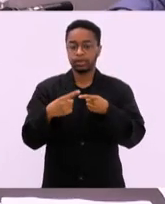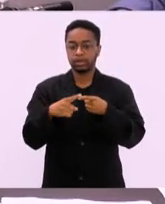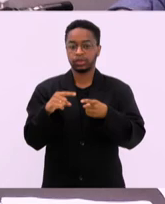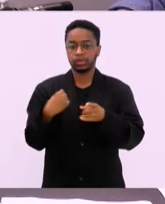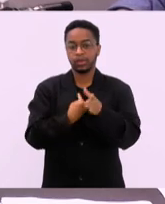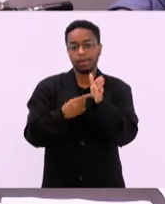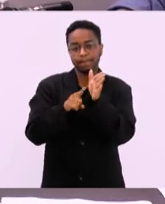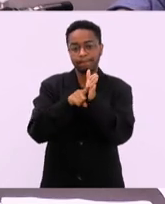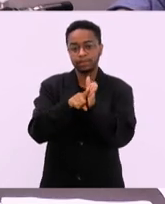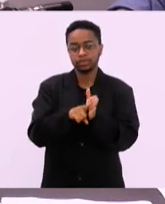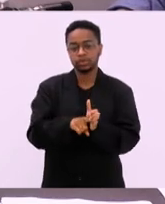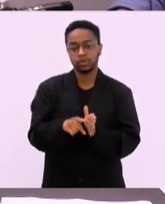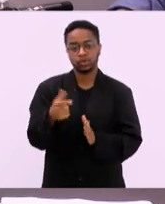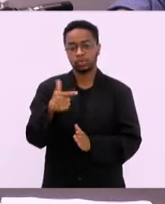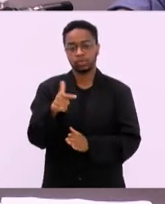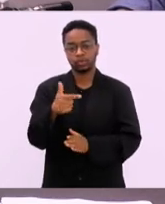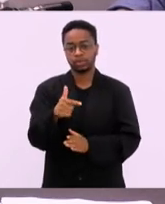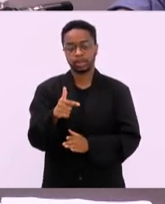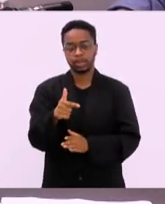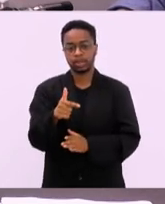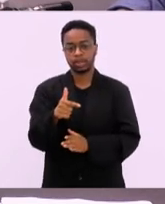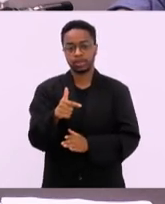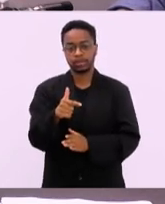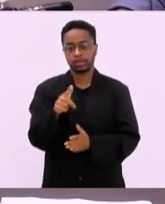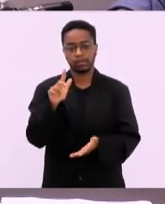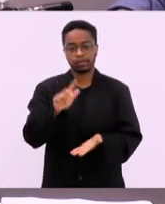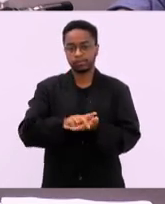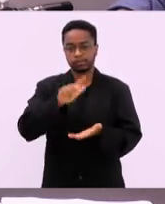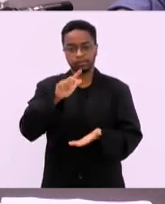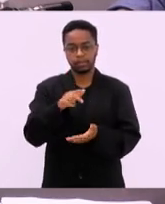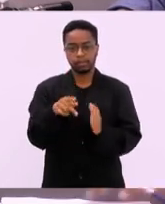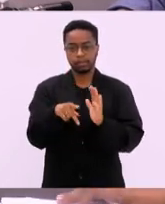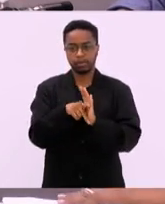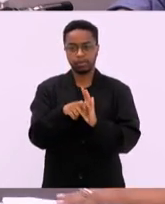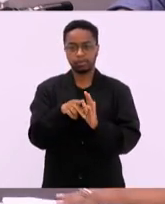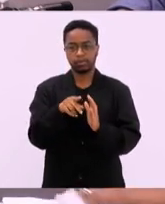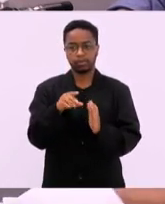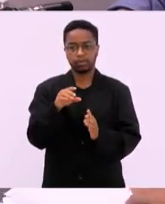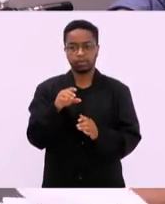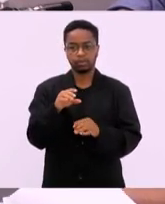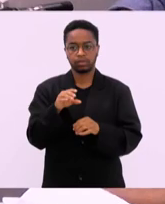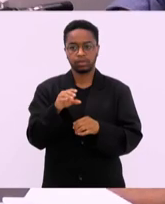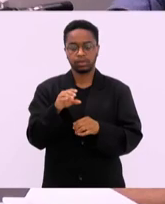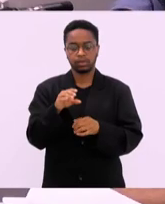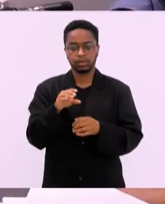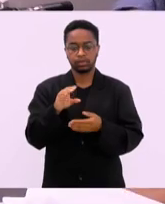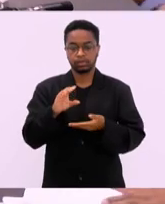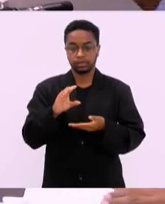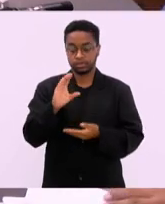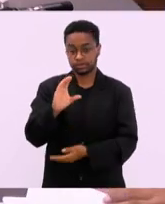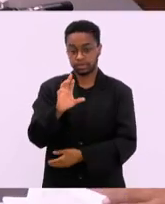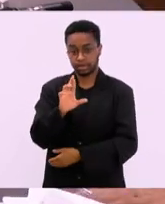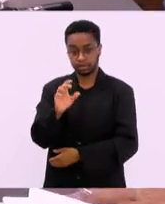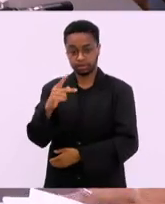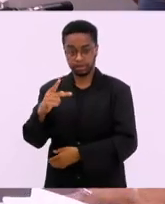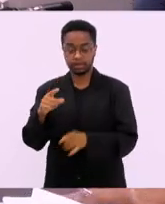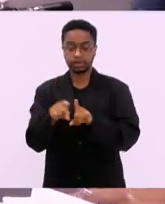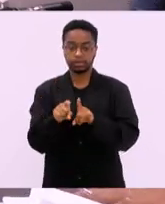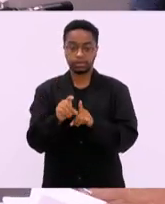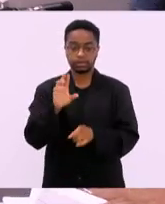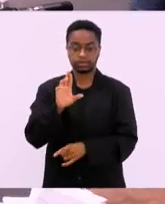tem reconhecimento pelo CFP, né, que é o Conselho Federal de Psicologia, nem pelo Conselho Federal de